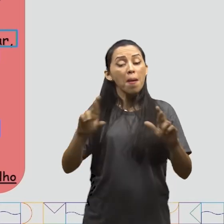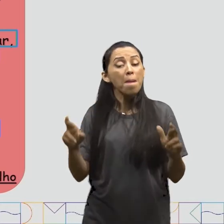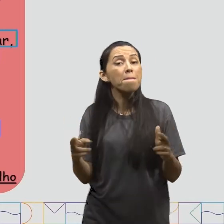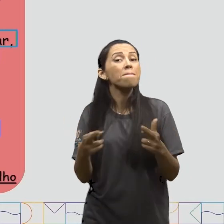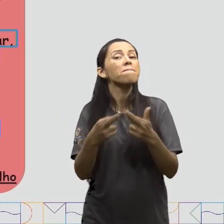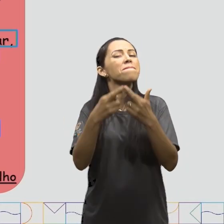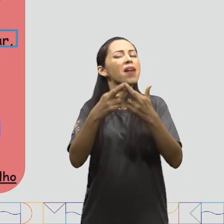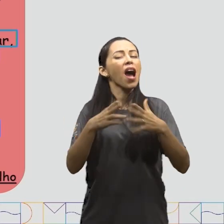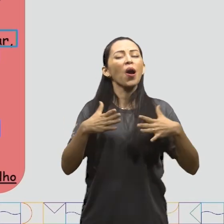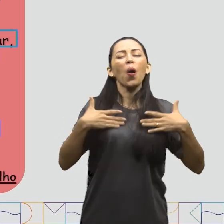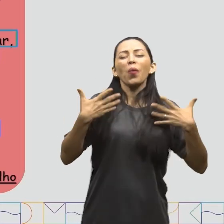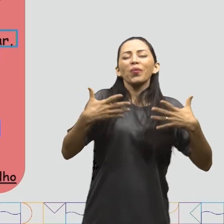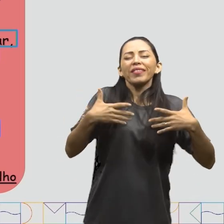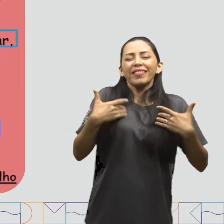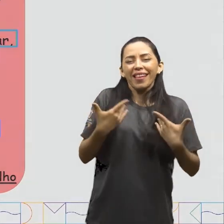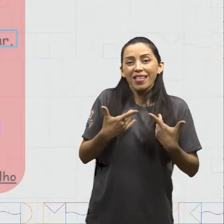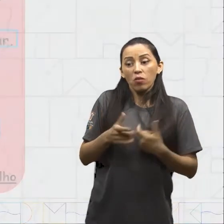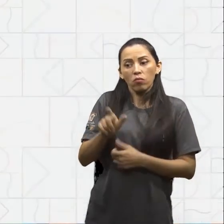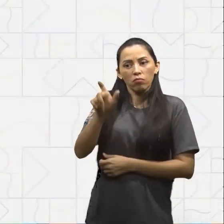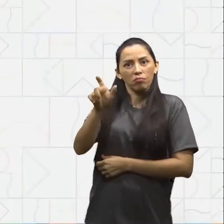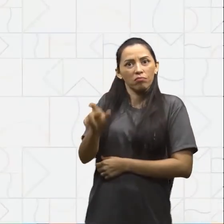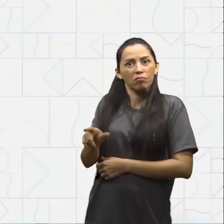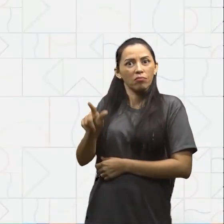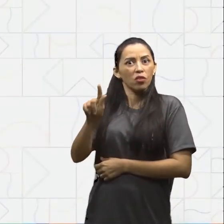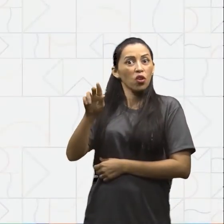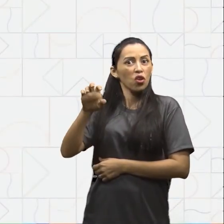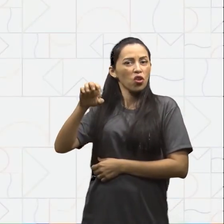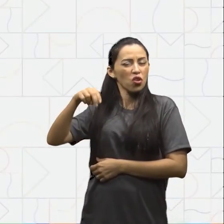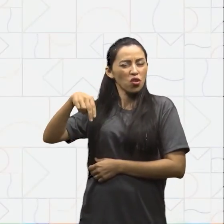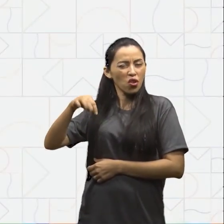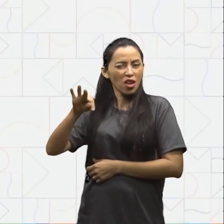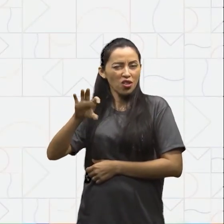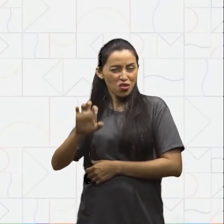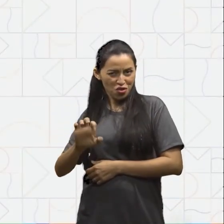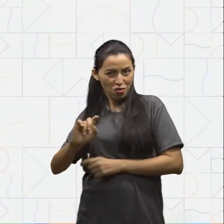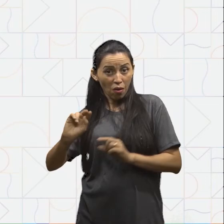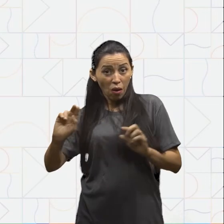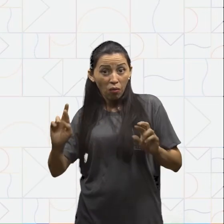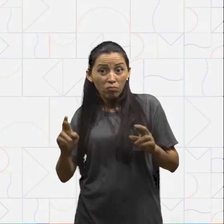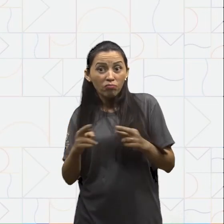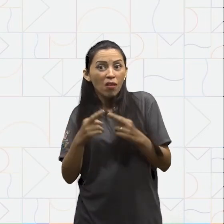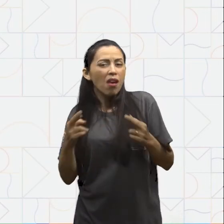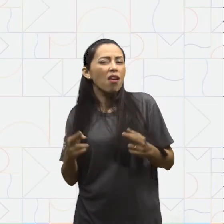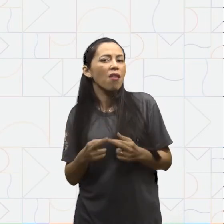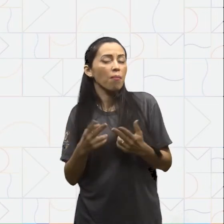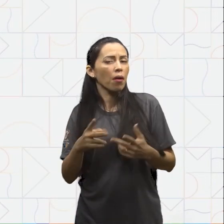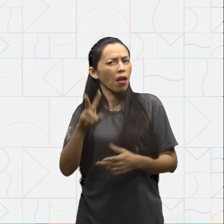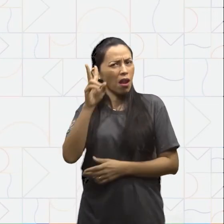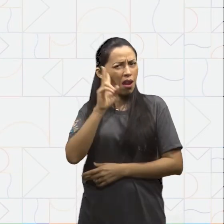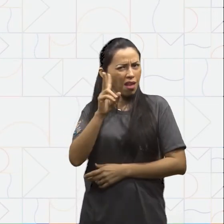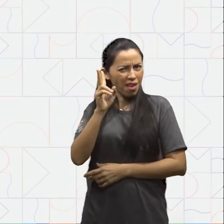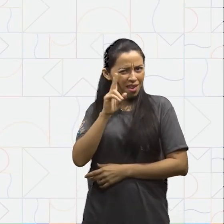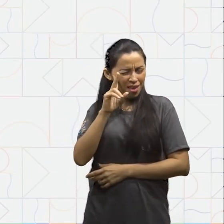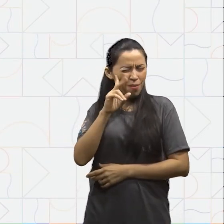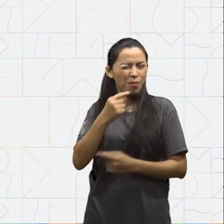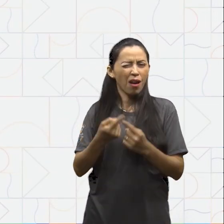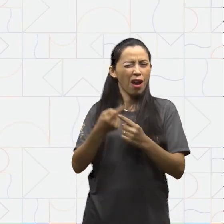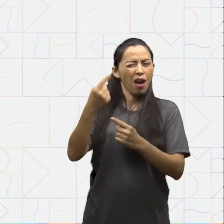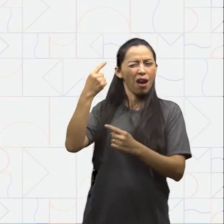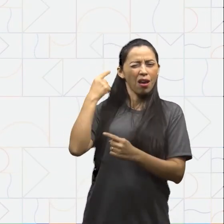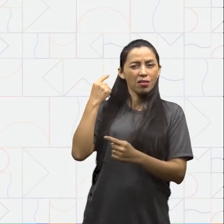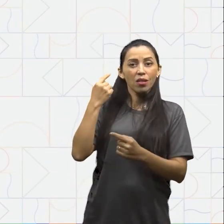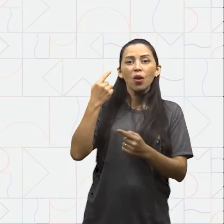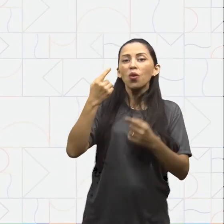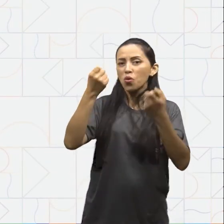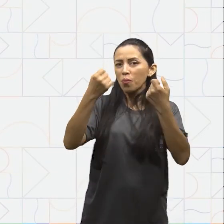e contente rima com gente. Lembra daquela brincadeira com os sons da sílaba que vimos agora há